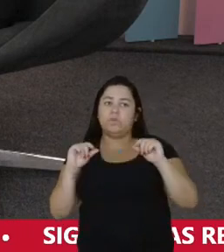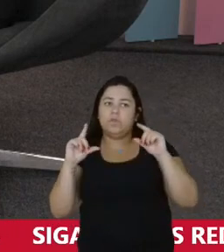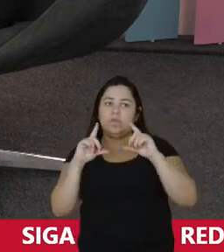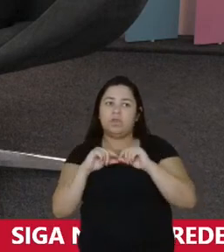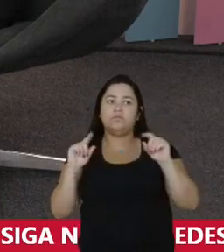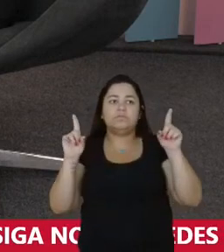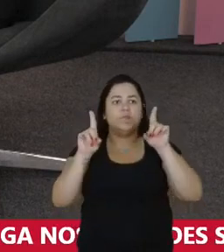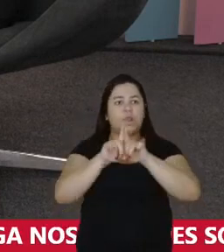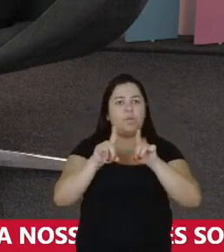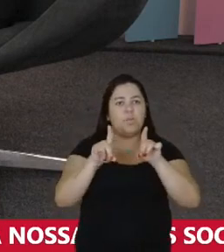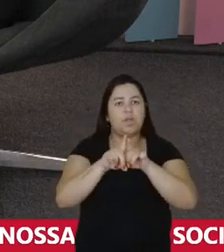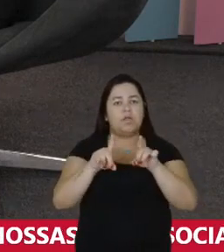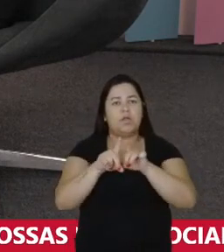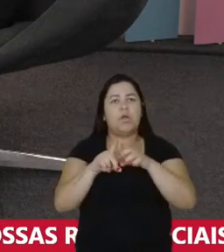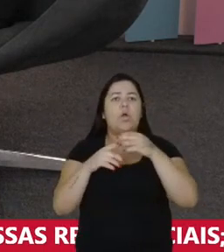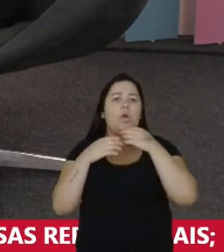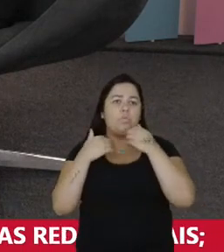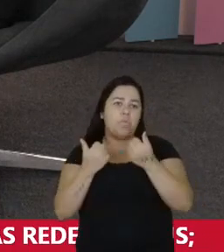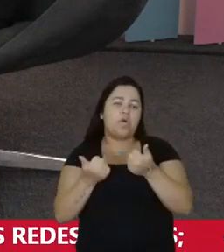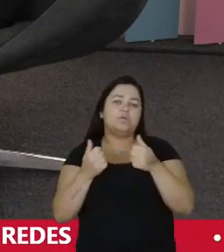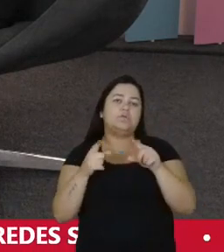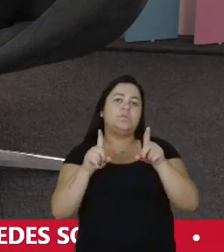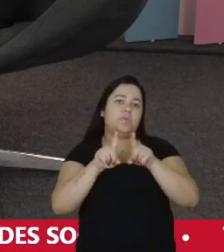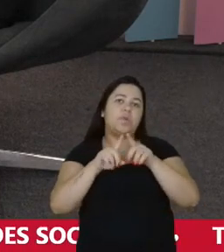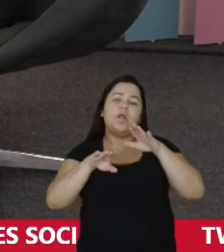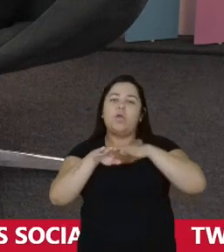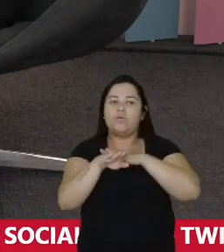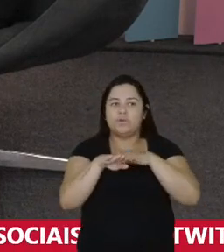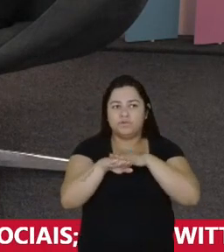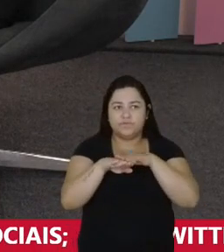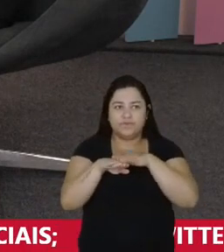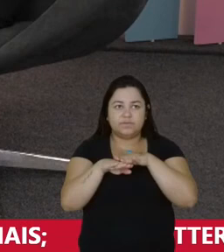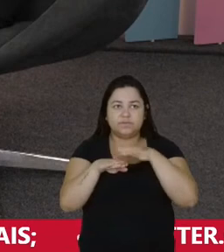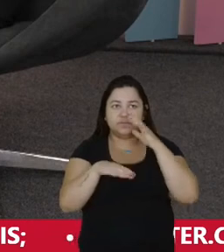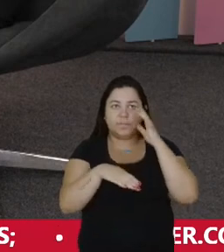eu acho que dá para a gente um bom ponto de partida para essa conversa, né?